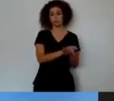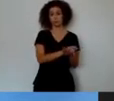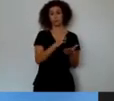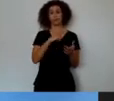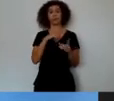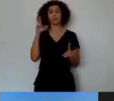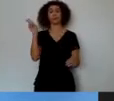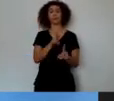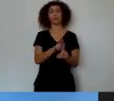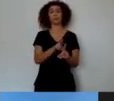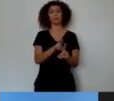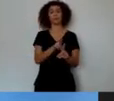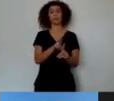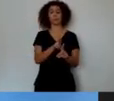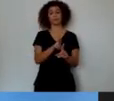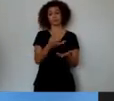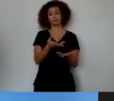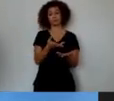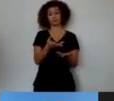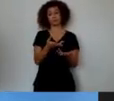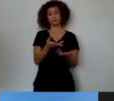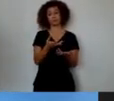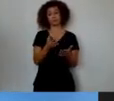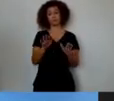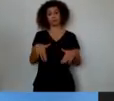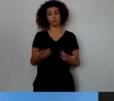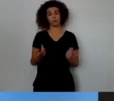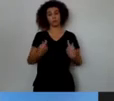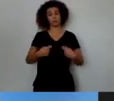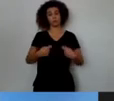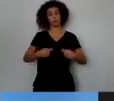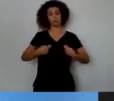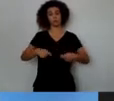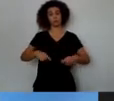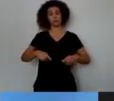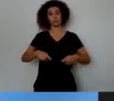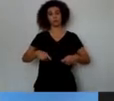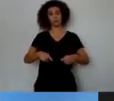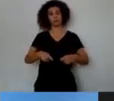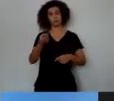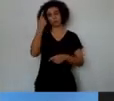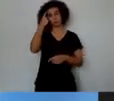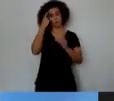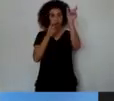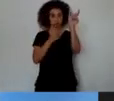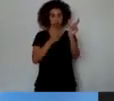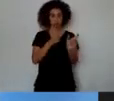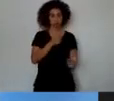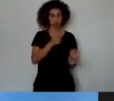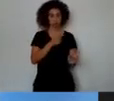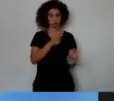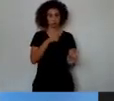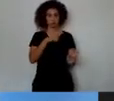de pessoas negras. Então, a gente precisa nem ter contato com a pessoa, não com o estereótipo. Nesse sentido, isso vai ter impactos nas nossas